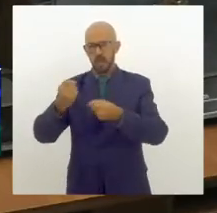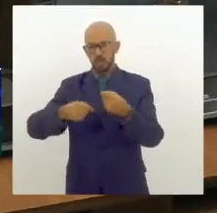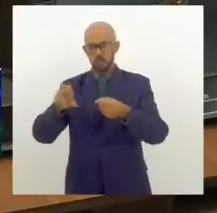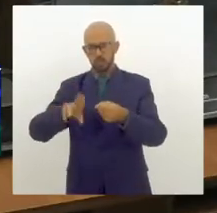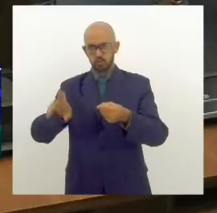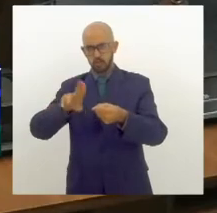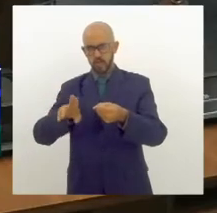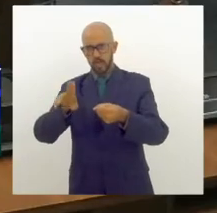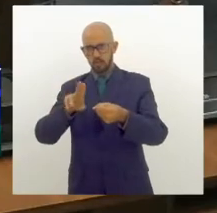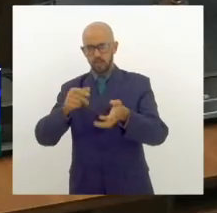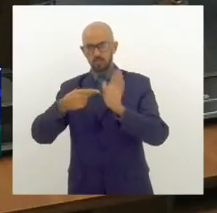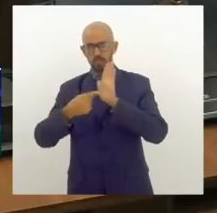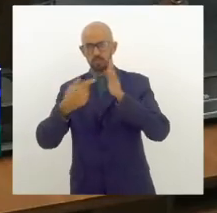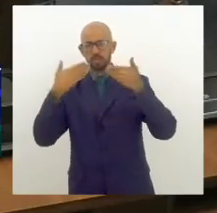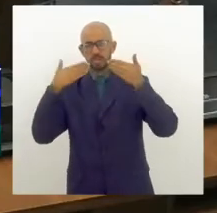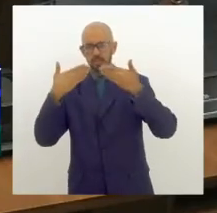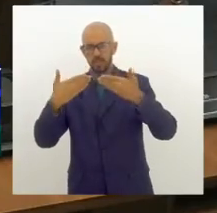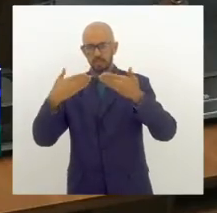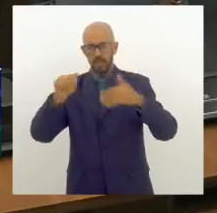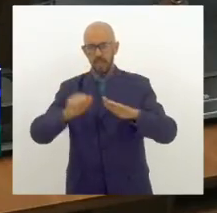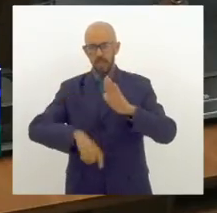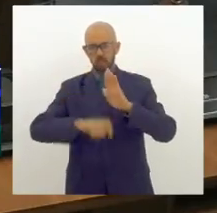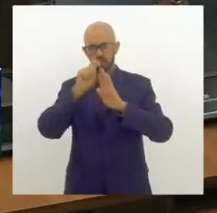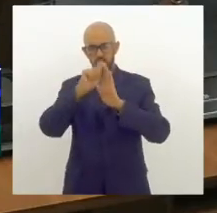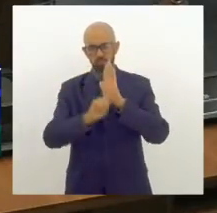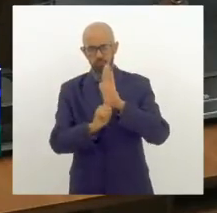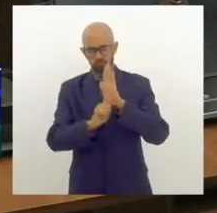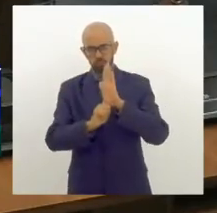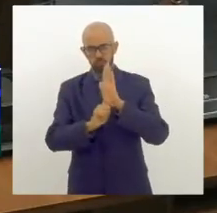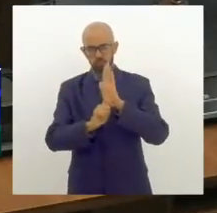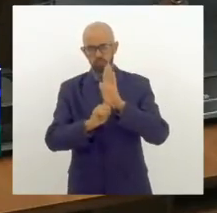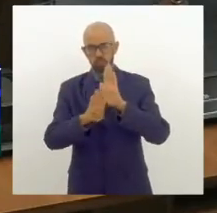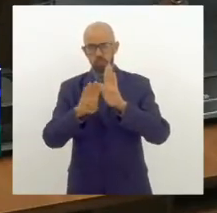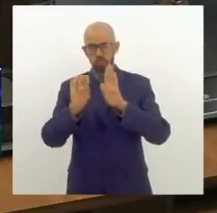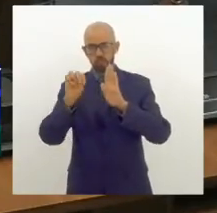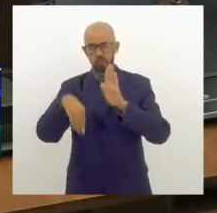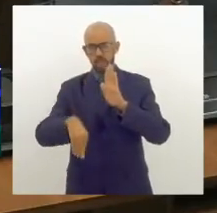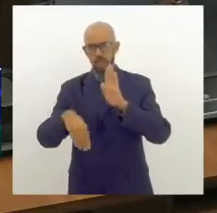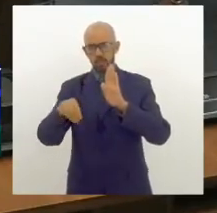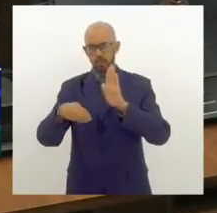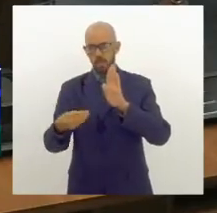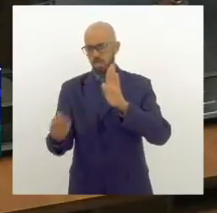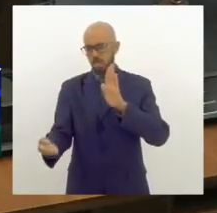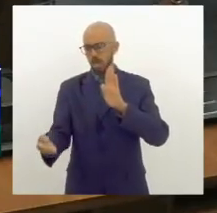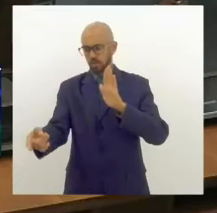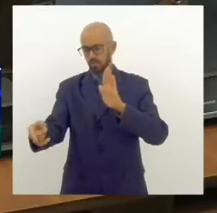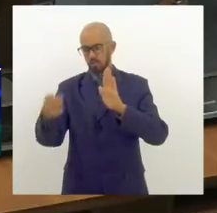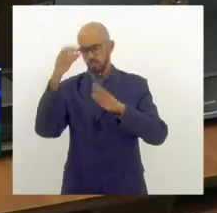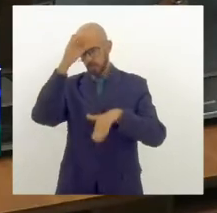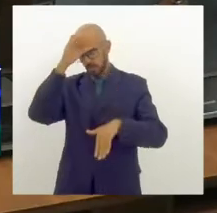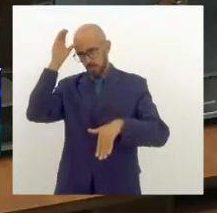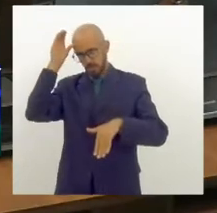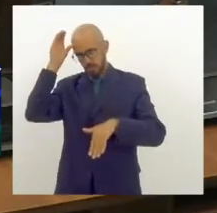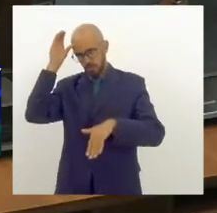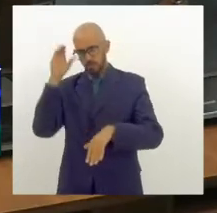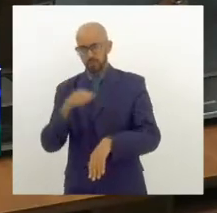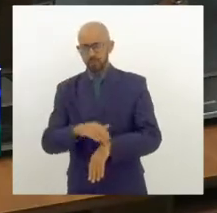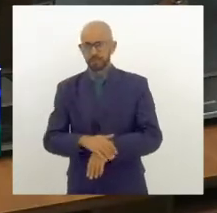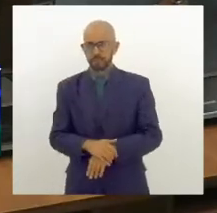um laudo de vistoria do bem que for entregue ao consumidor.